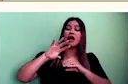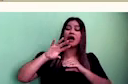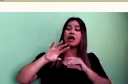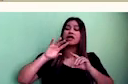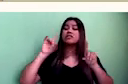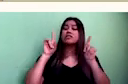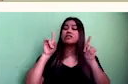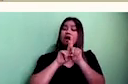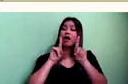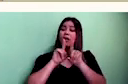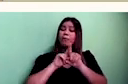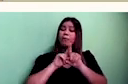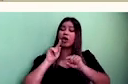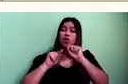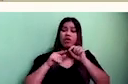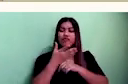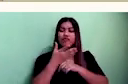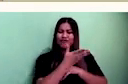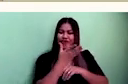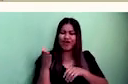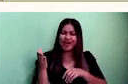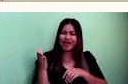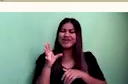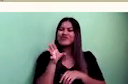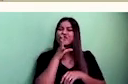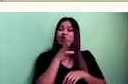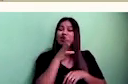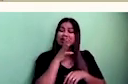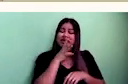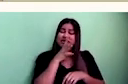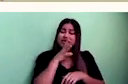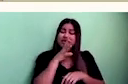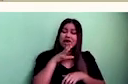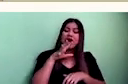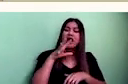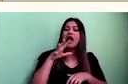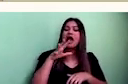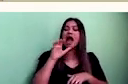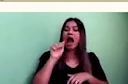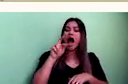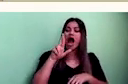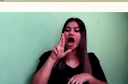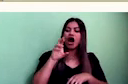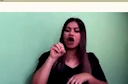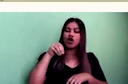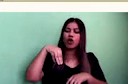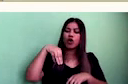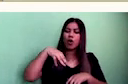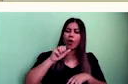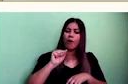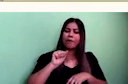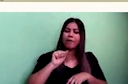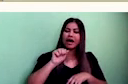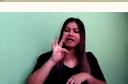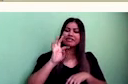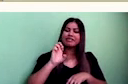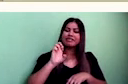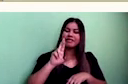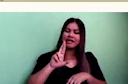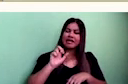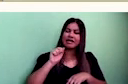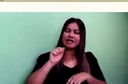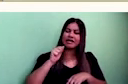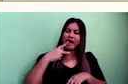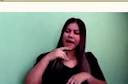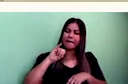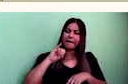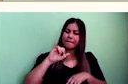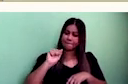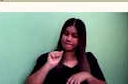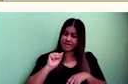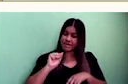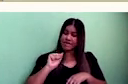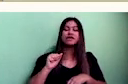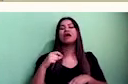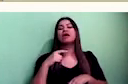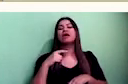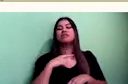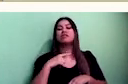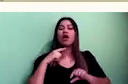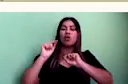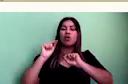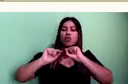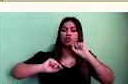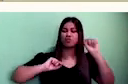quiserem se aventurar aí pela aromaterapia, tentar em casa, né, fazer uso de alguns dos óleos que eu vou mostrar agora para